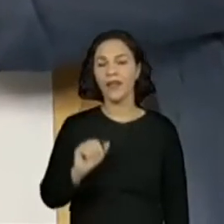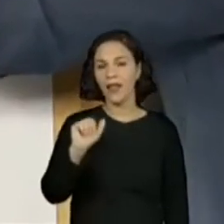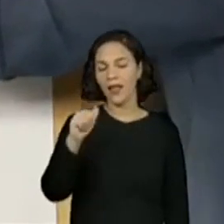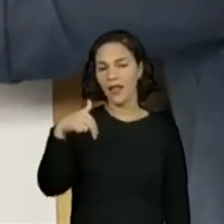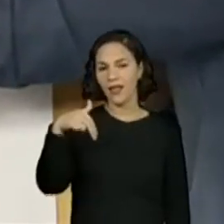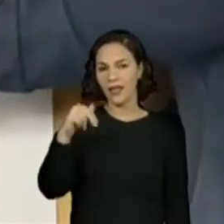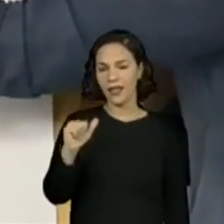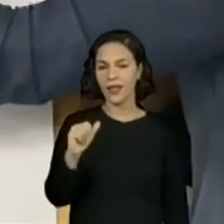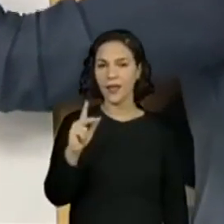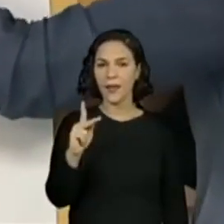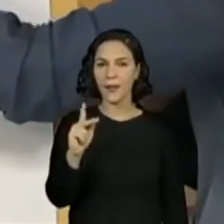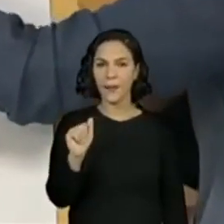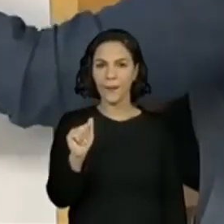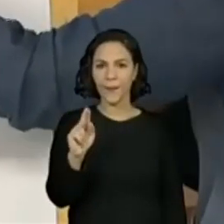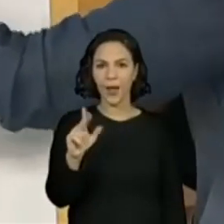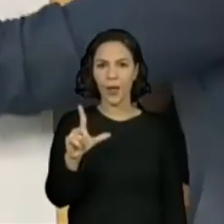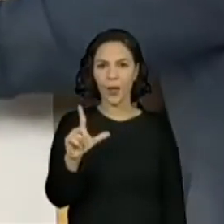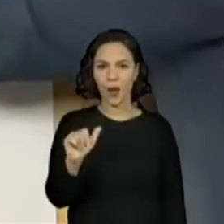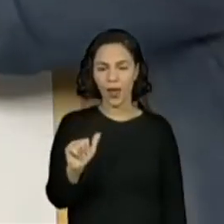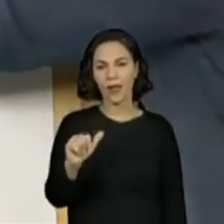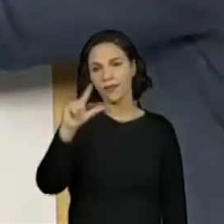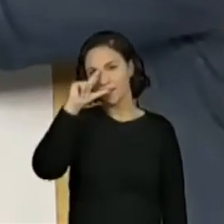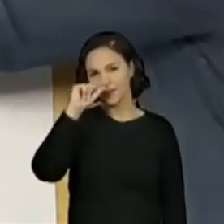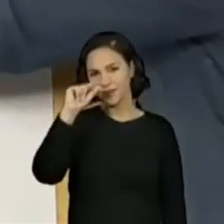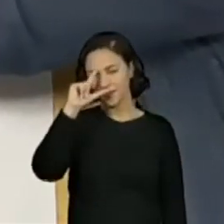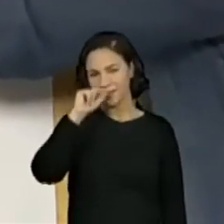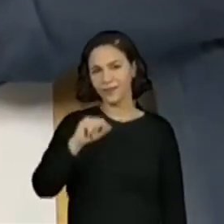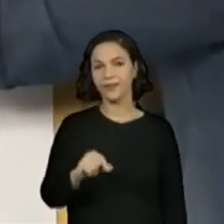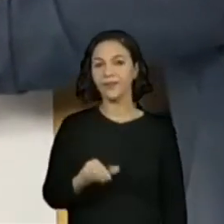Ana Paula,